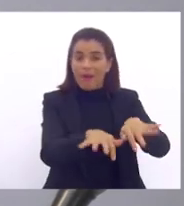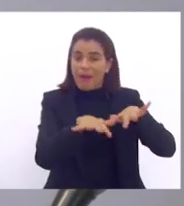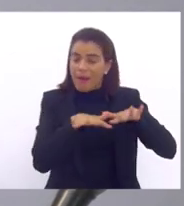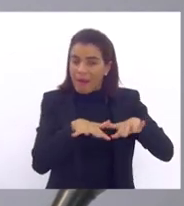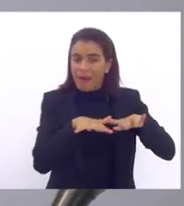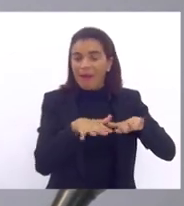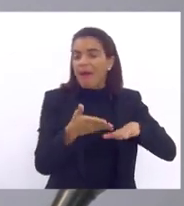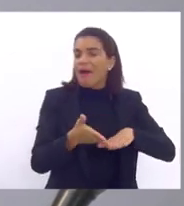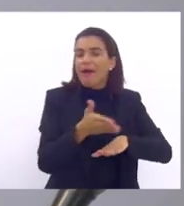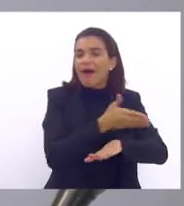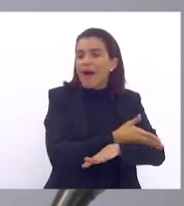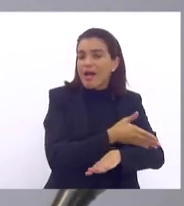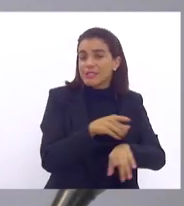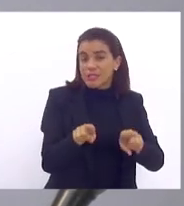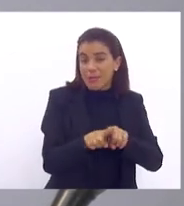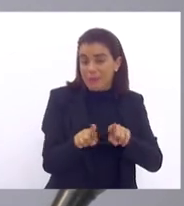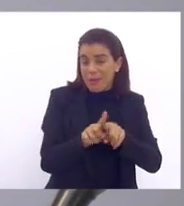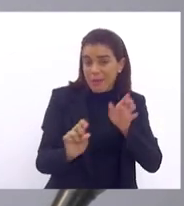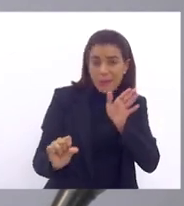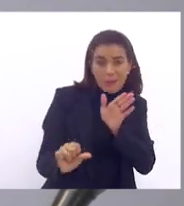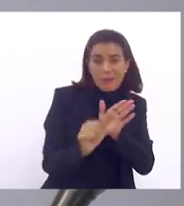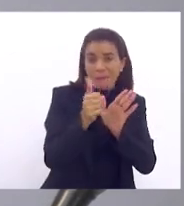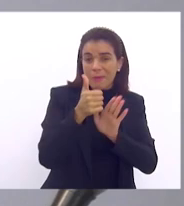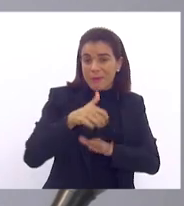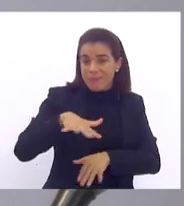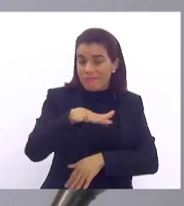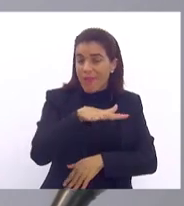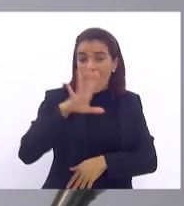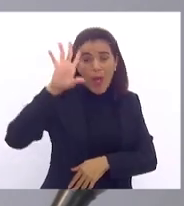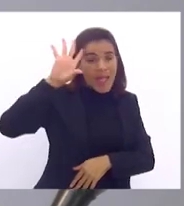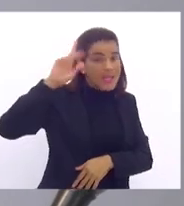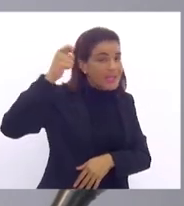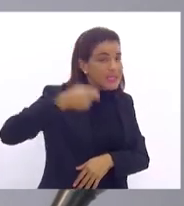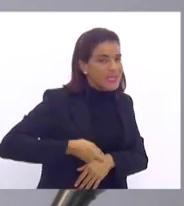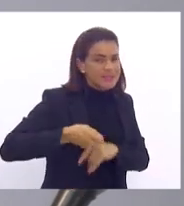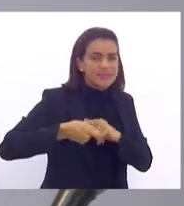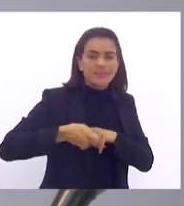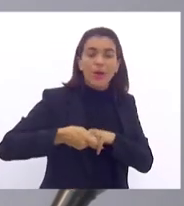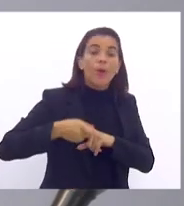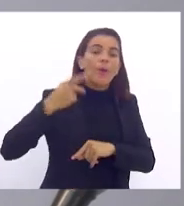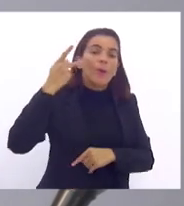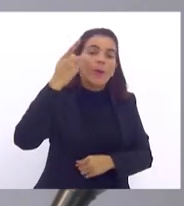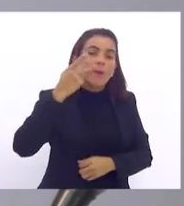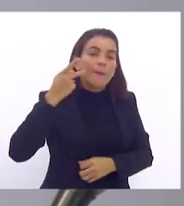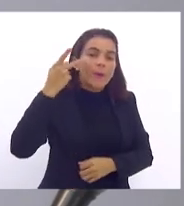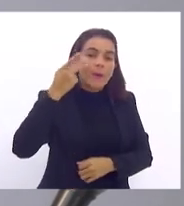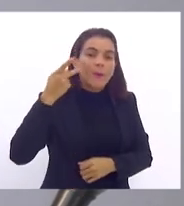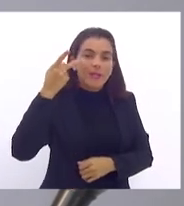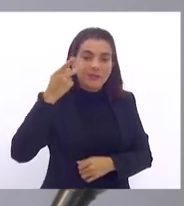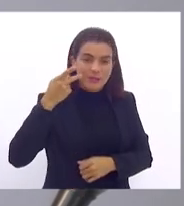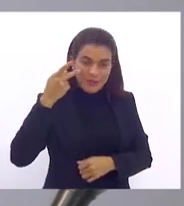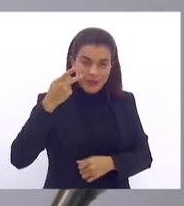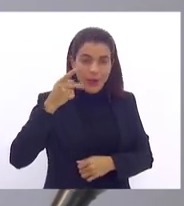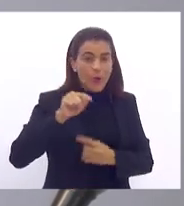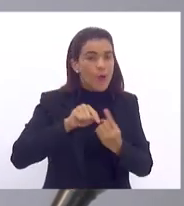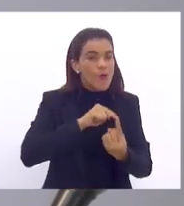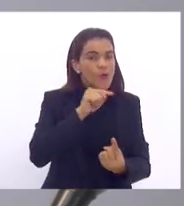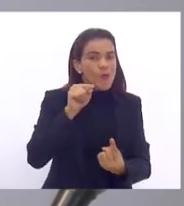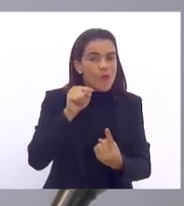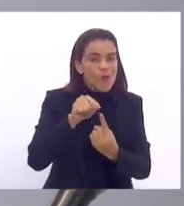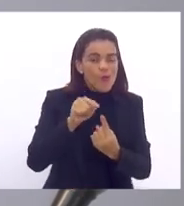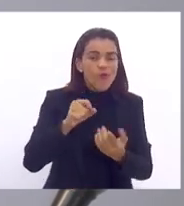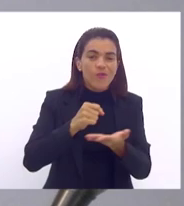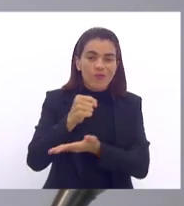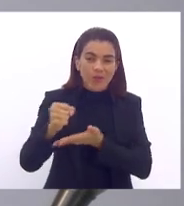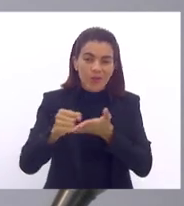de mais nada em primeiro éis política fundo